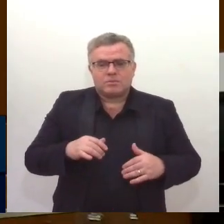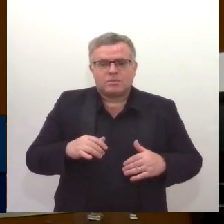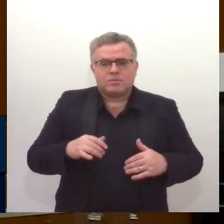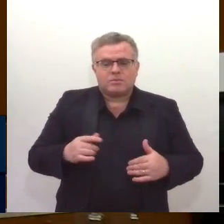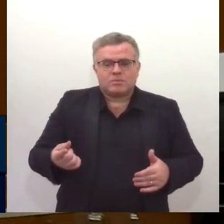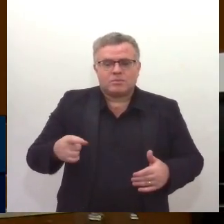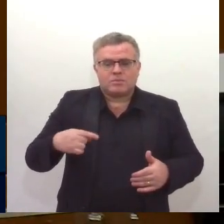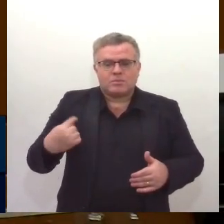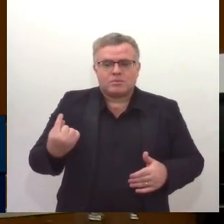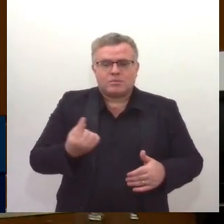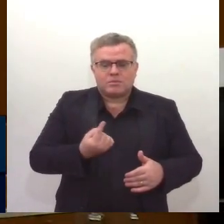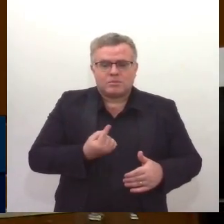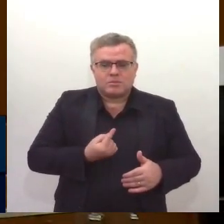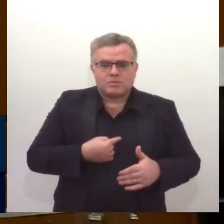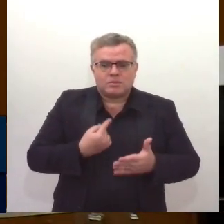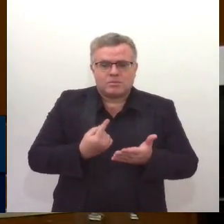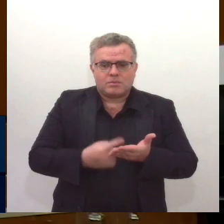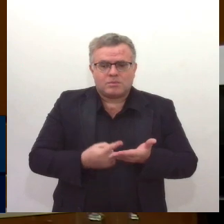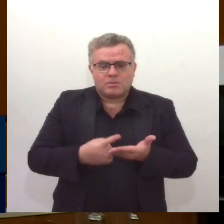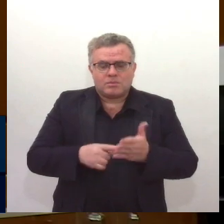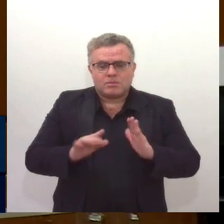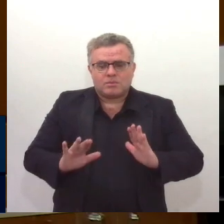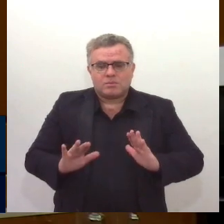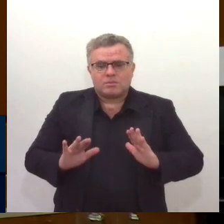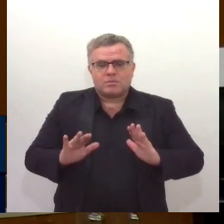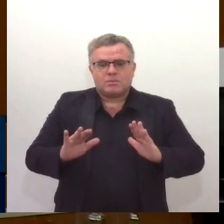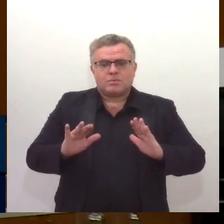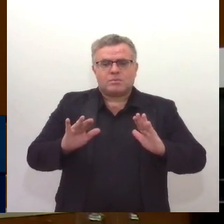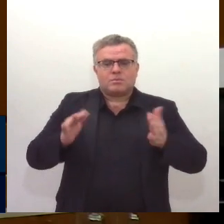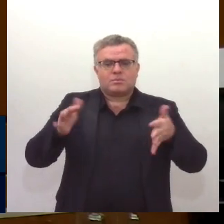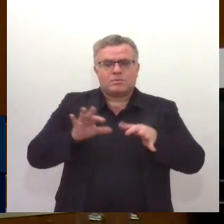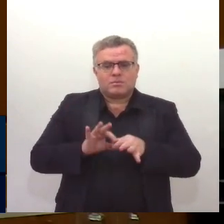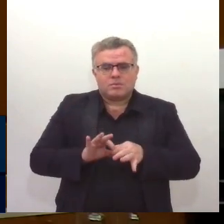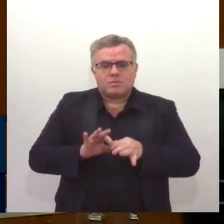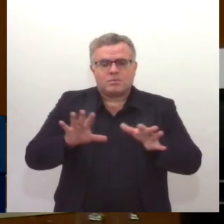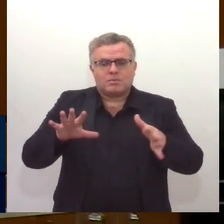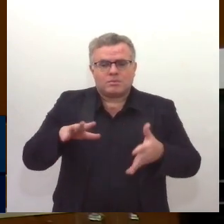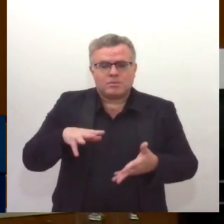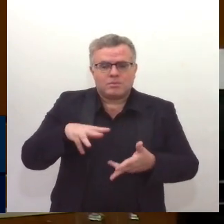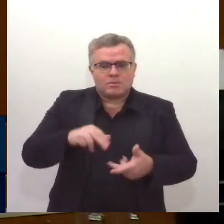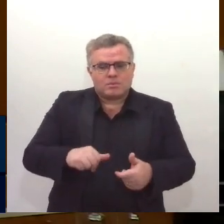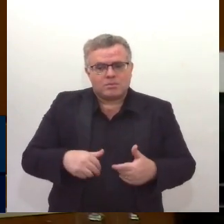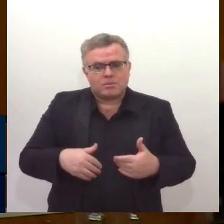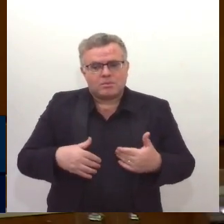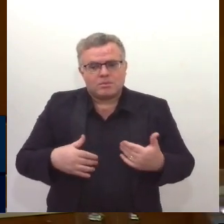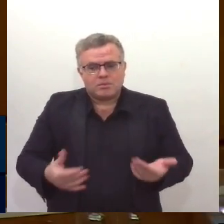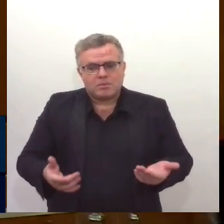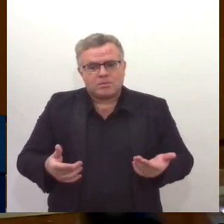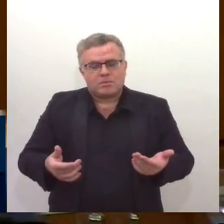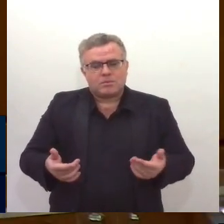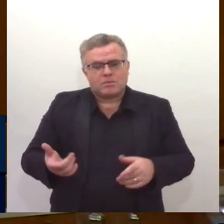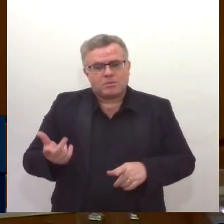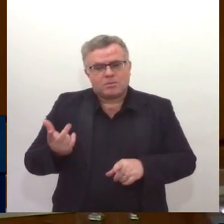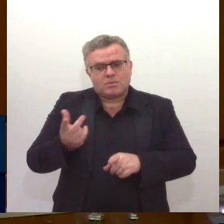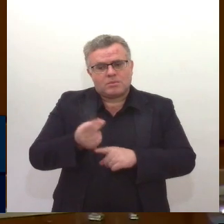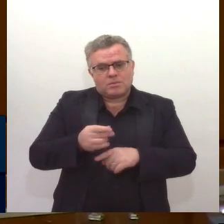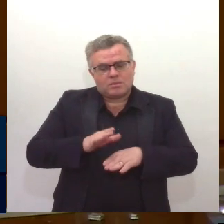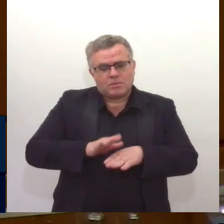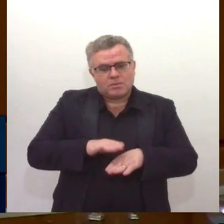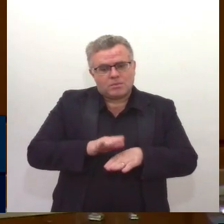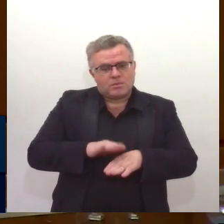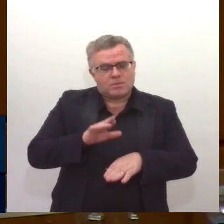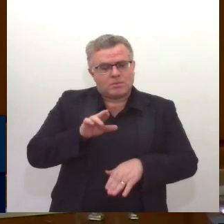vitória da liberdade do mundo, com a vitória do nosso grande